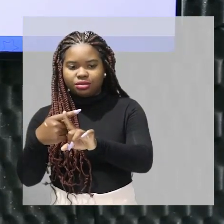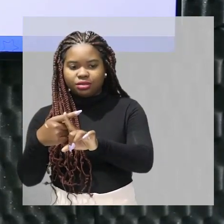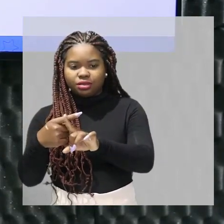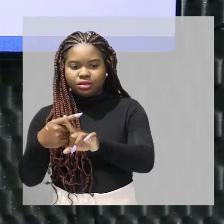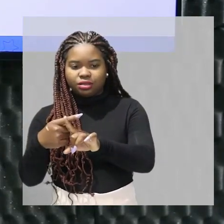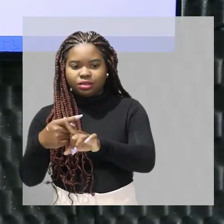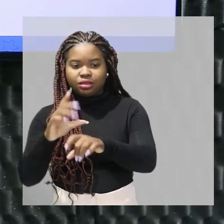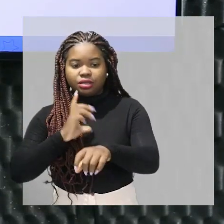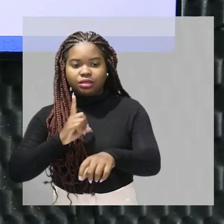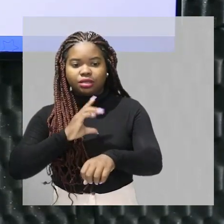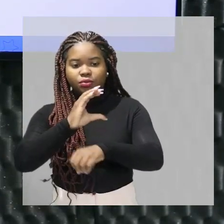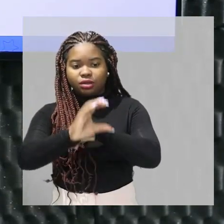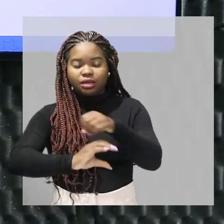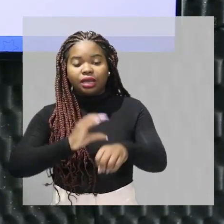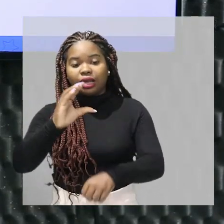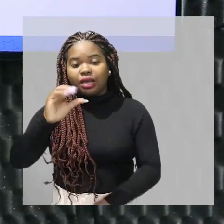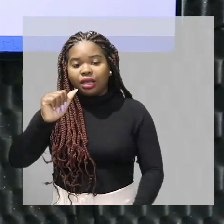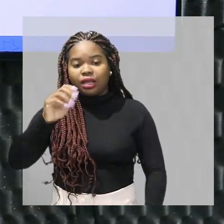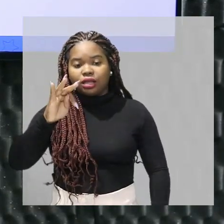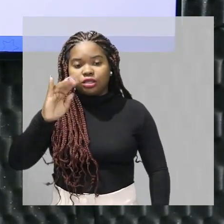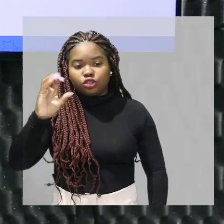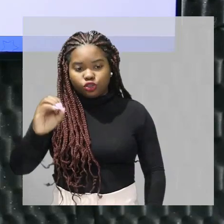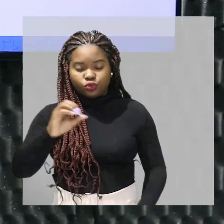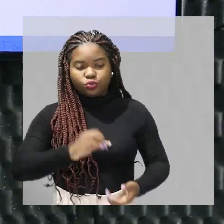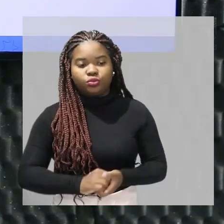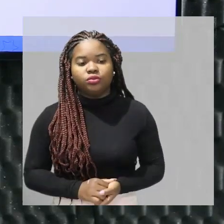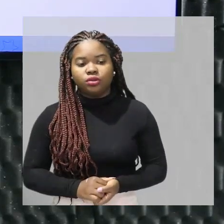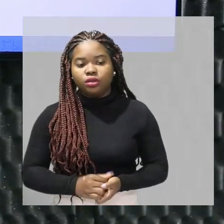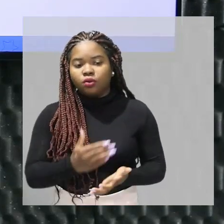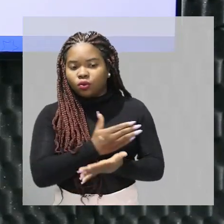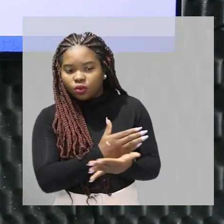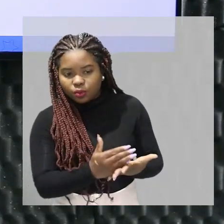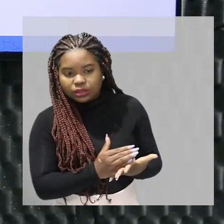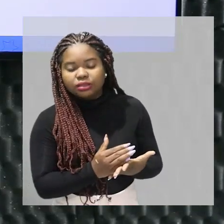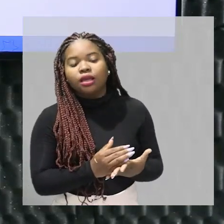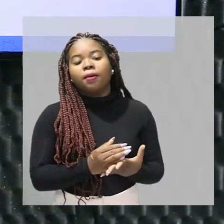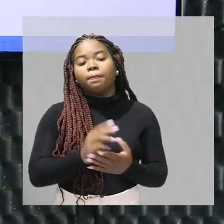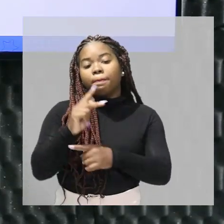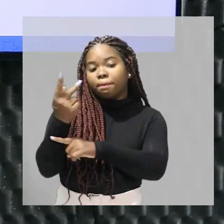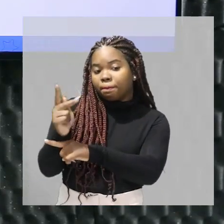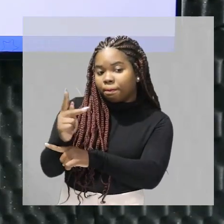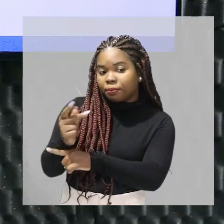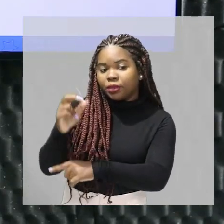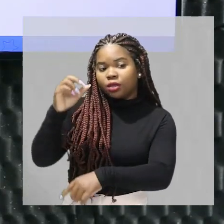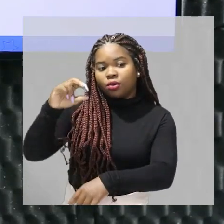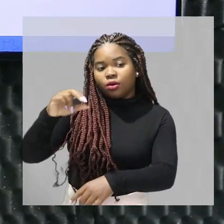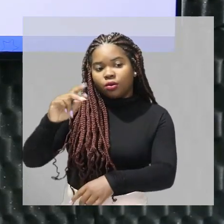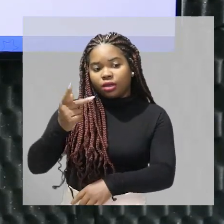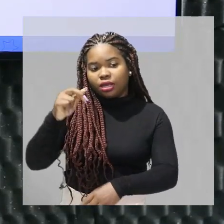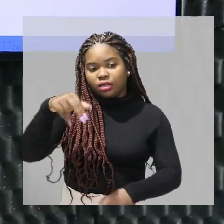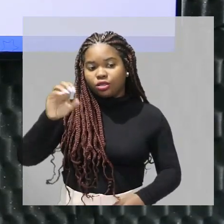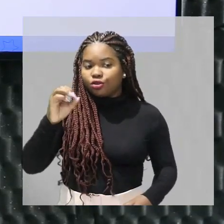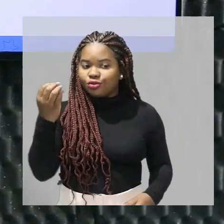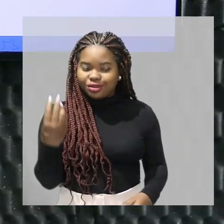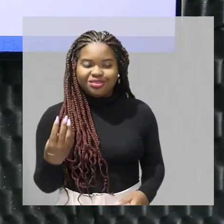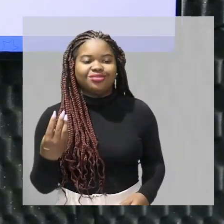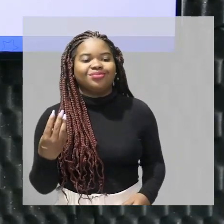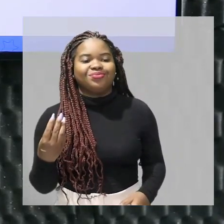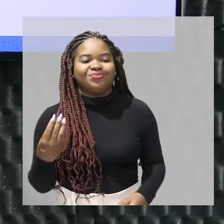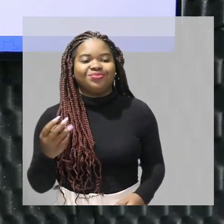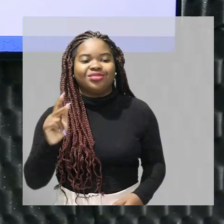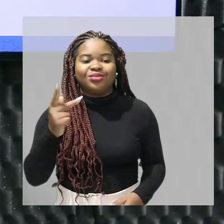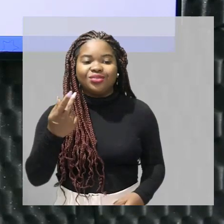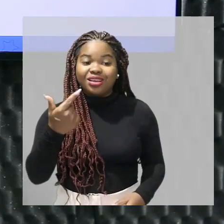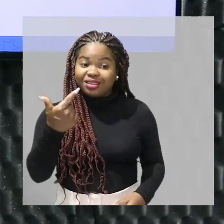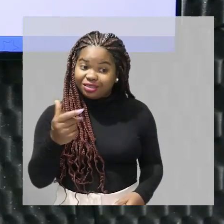ou seja, vão começar pelo hidrogênio. Então, o HNO3, né, o ácido nítrico,